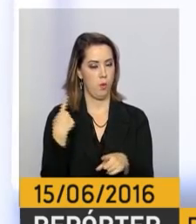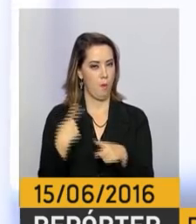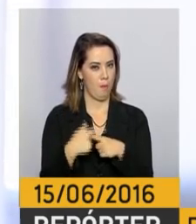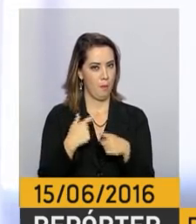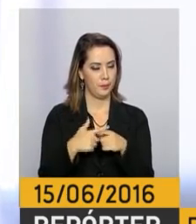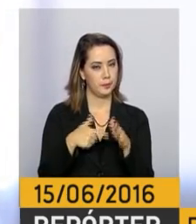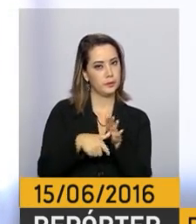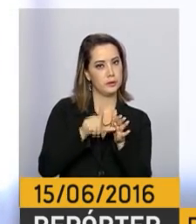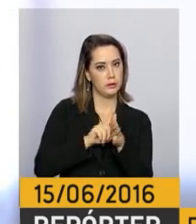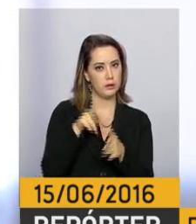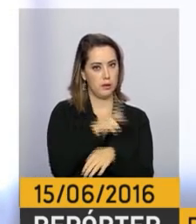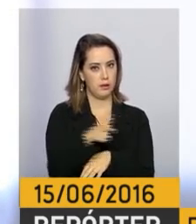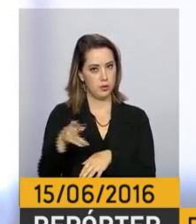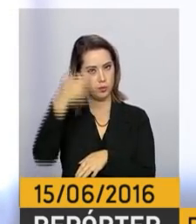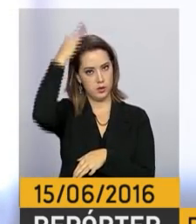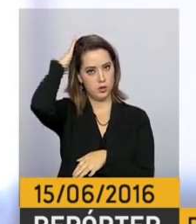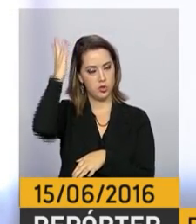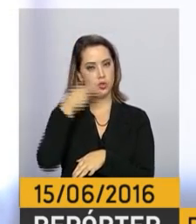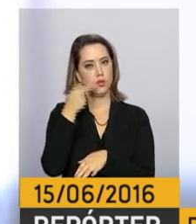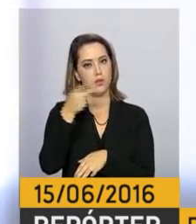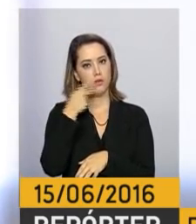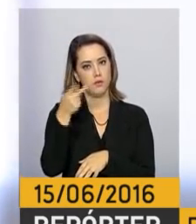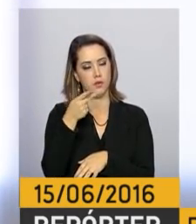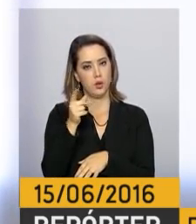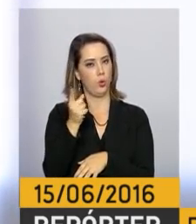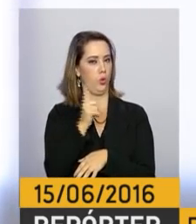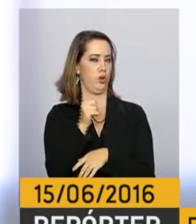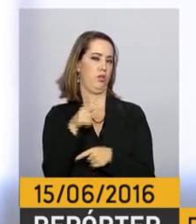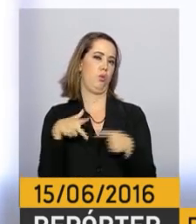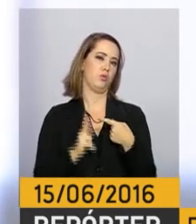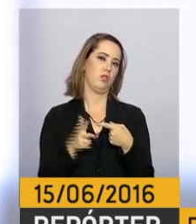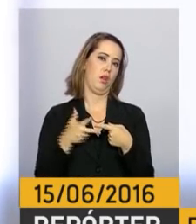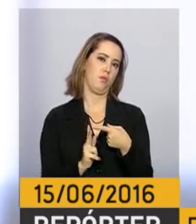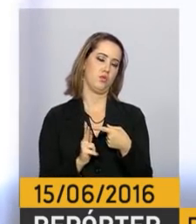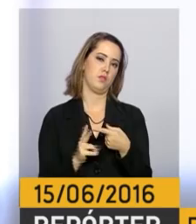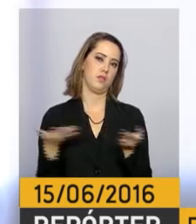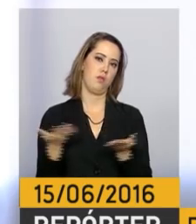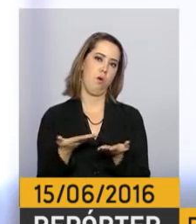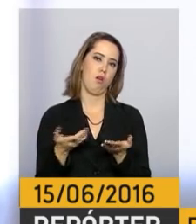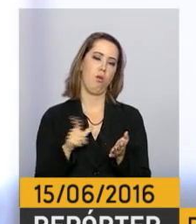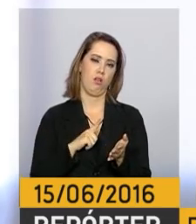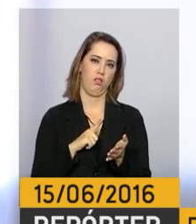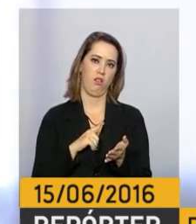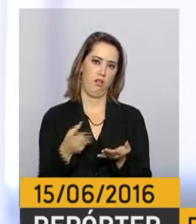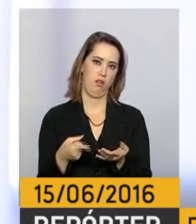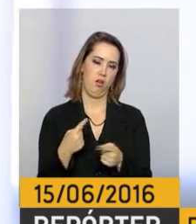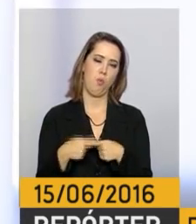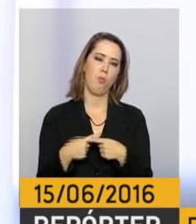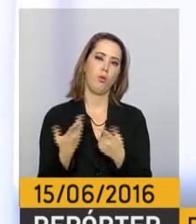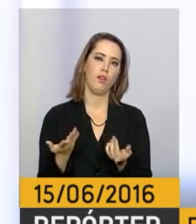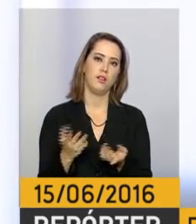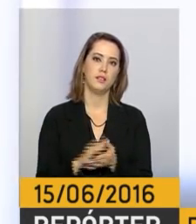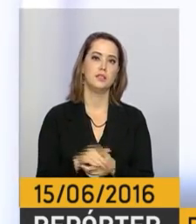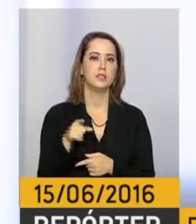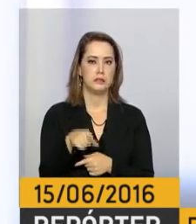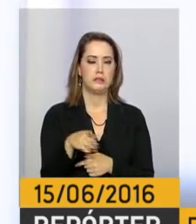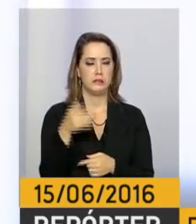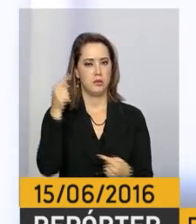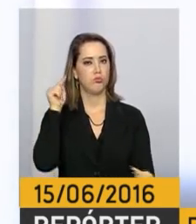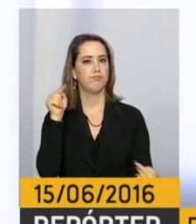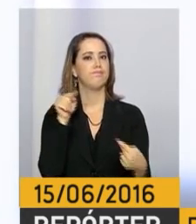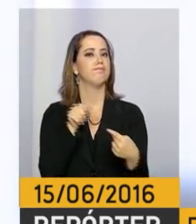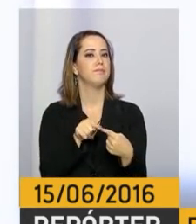havia dito que isso seria preservado e a PEC tá alterando isso. Eh, por que que tá alterando? ele concordou com essa